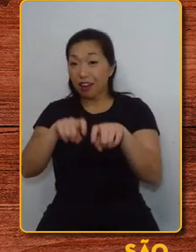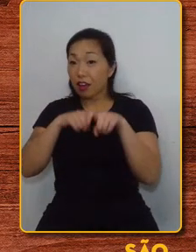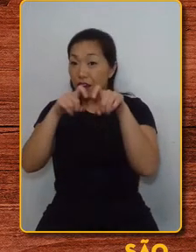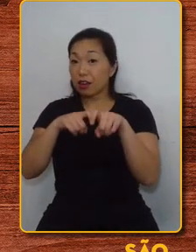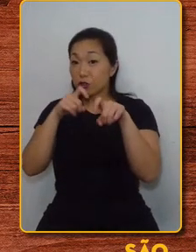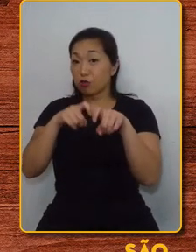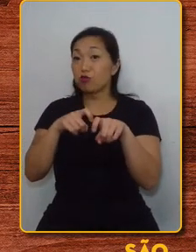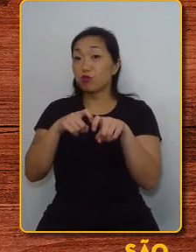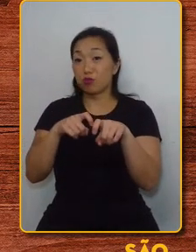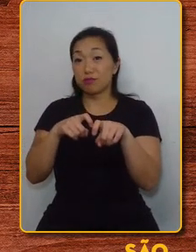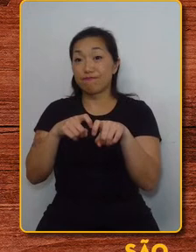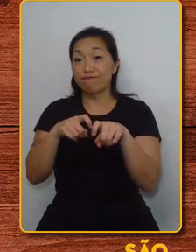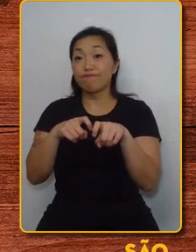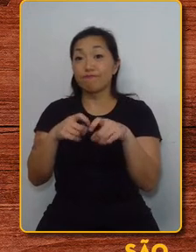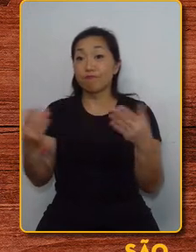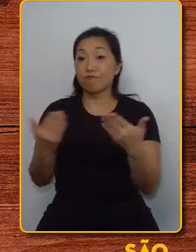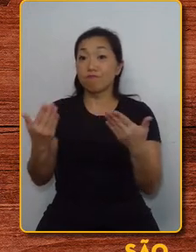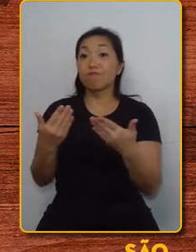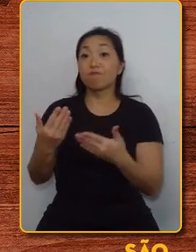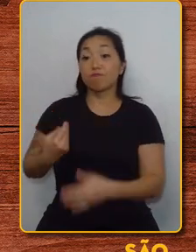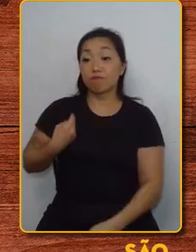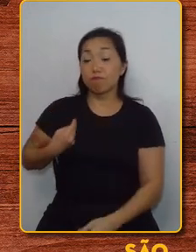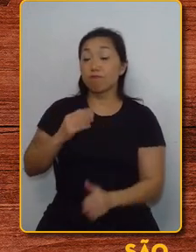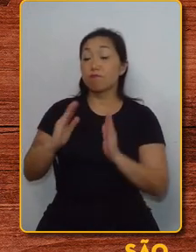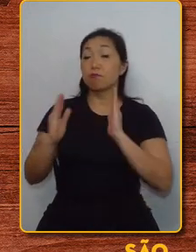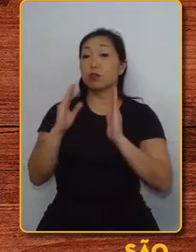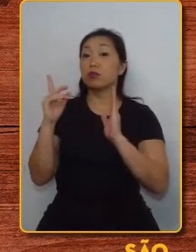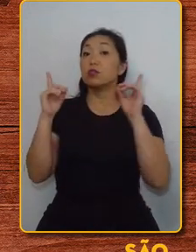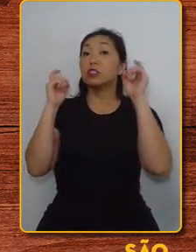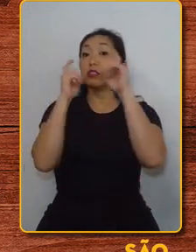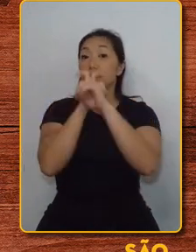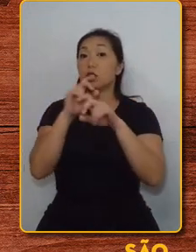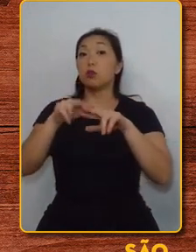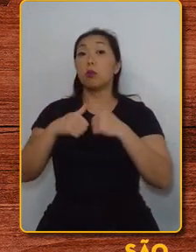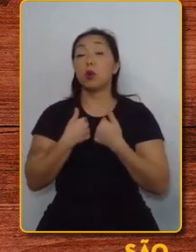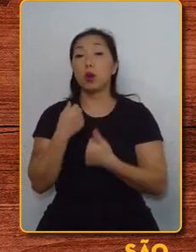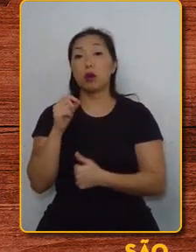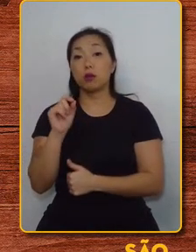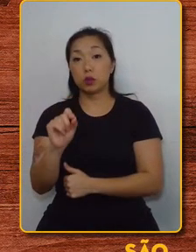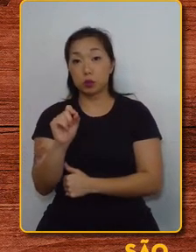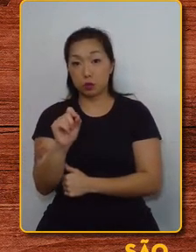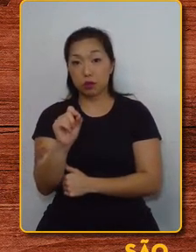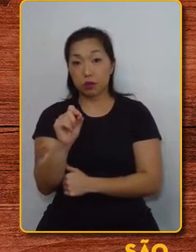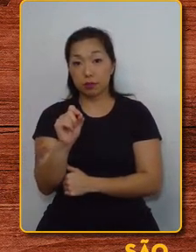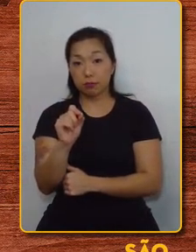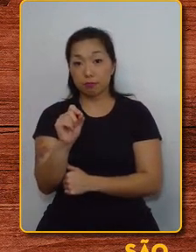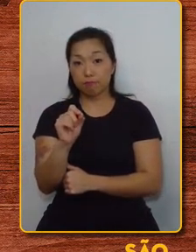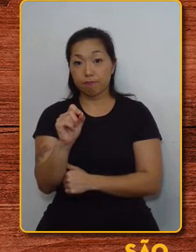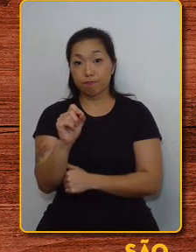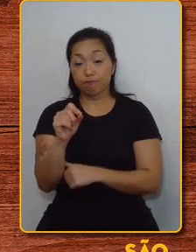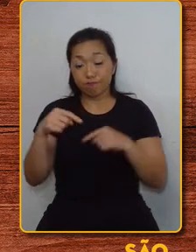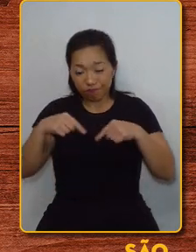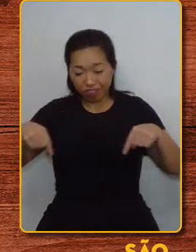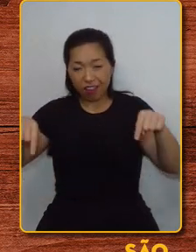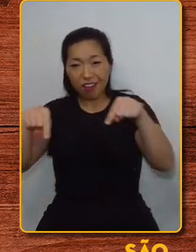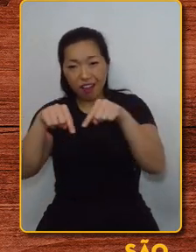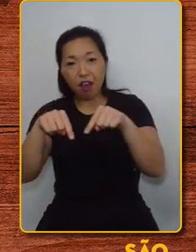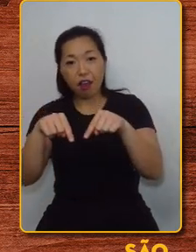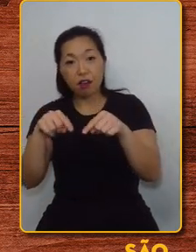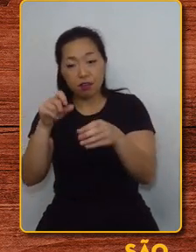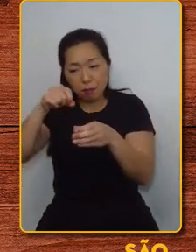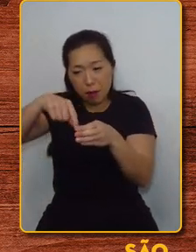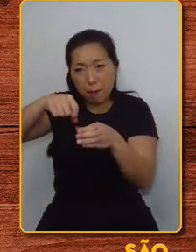difíceis, ocasionado pela diminuição das áreas plantadas para atingir